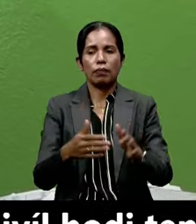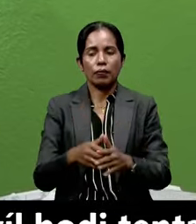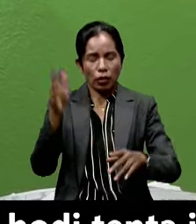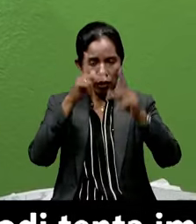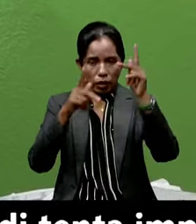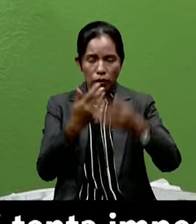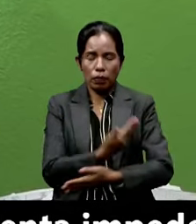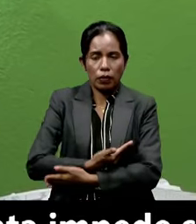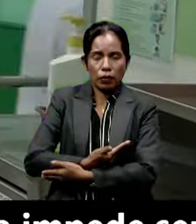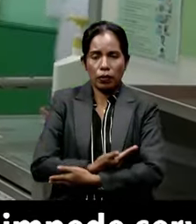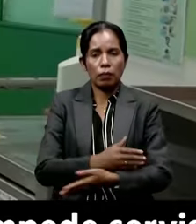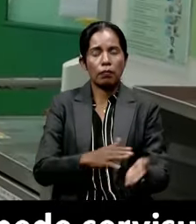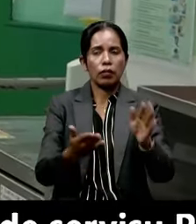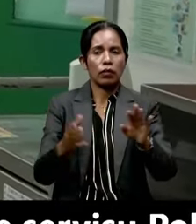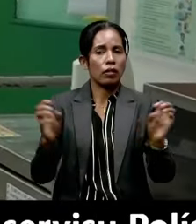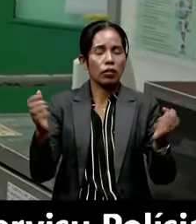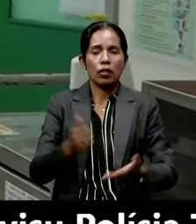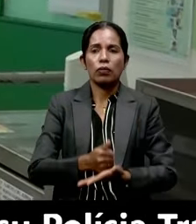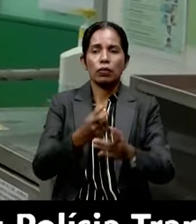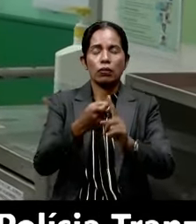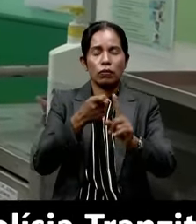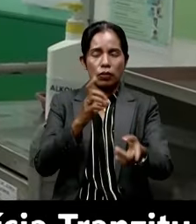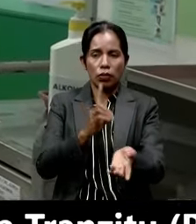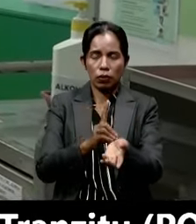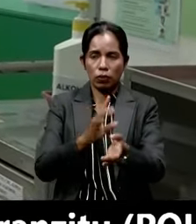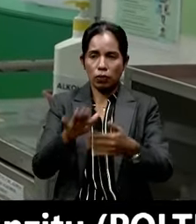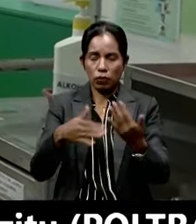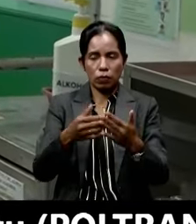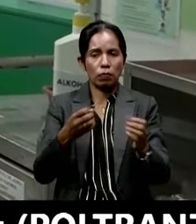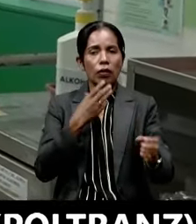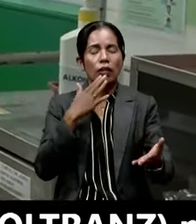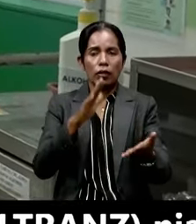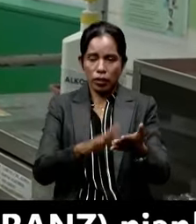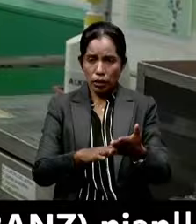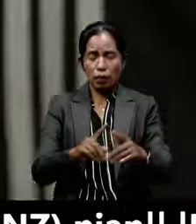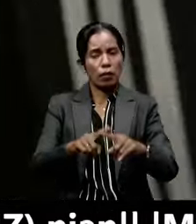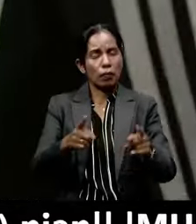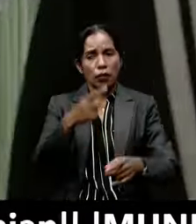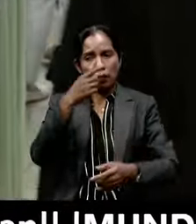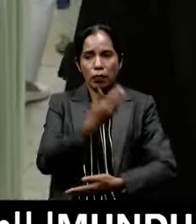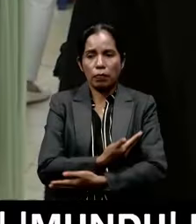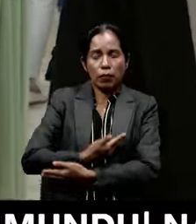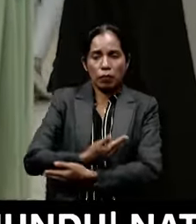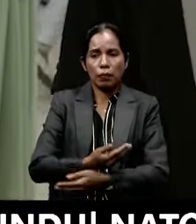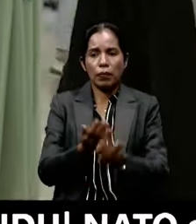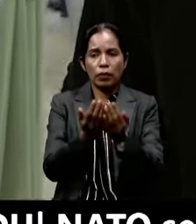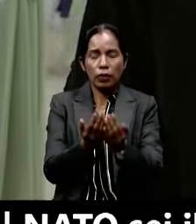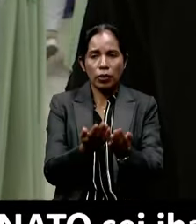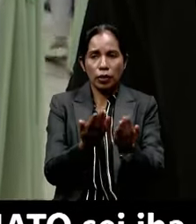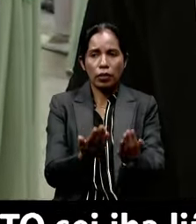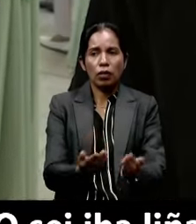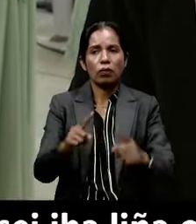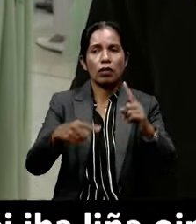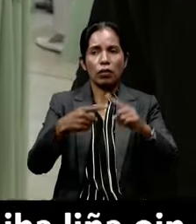bebê matene, lá os atendimento russi pessoal saúde sira macladiak, mas bem tamba bebê balum peso que igliu banhira